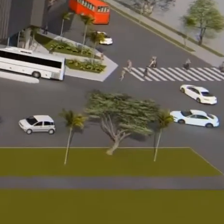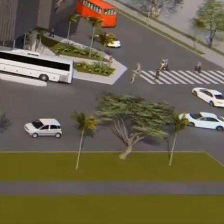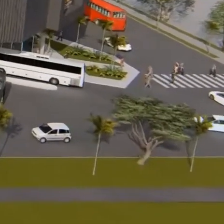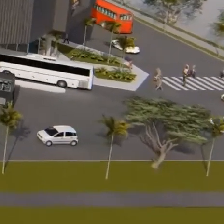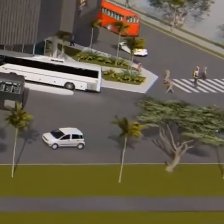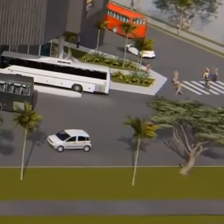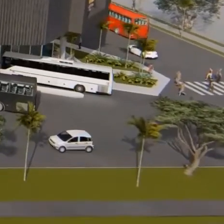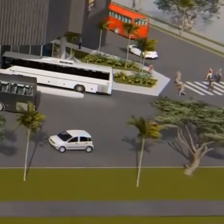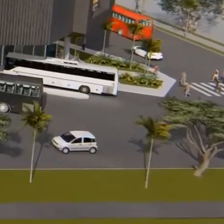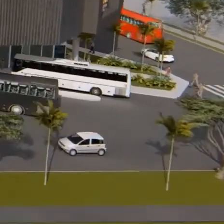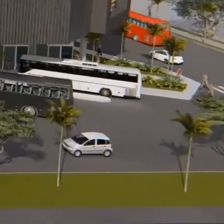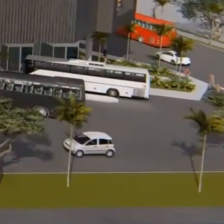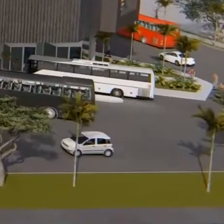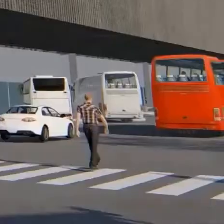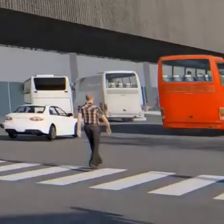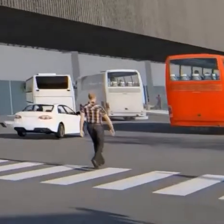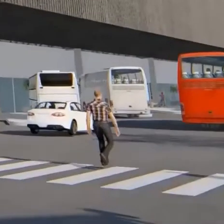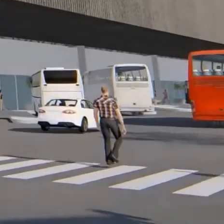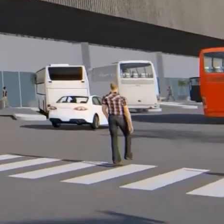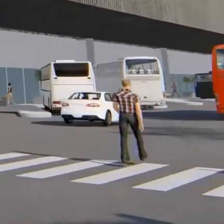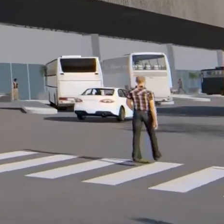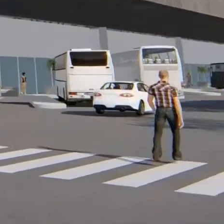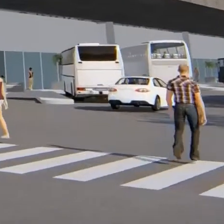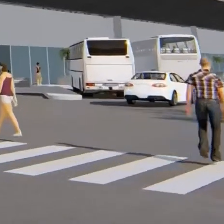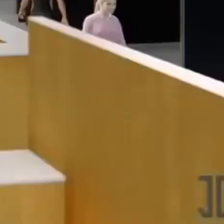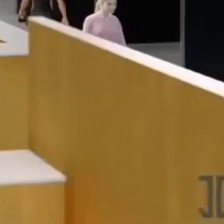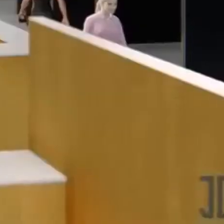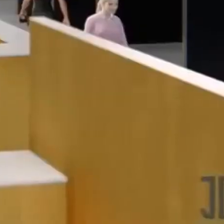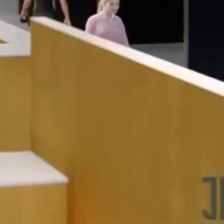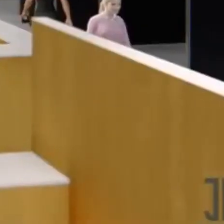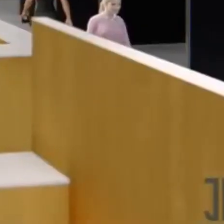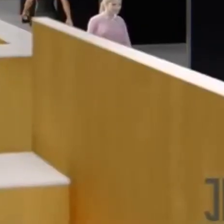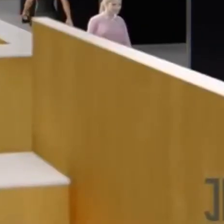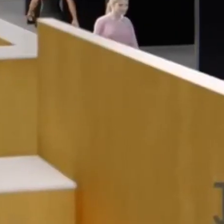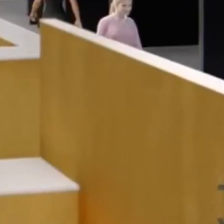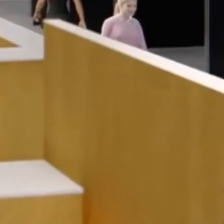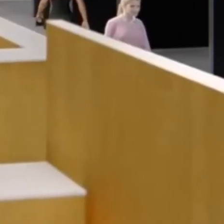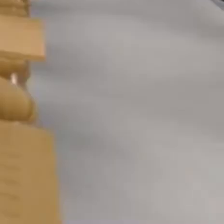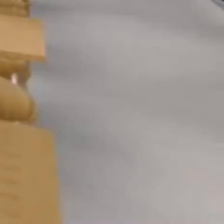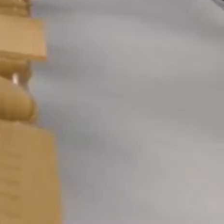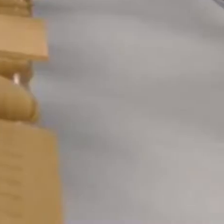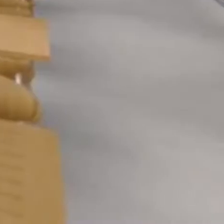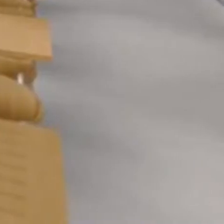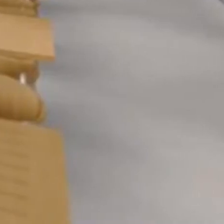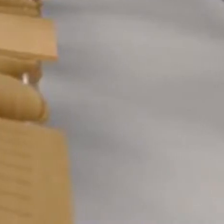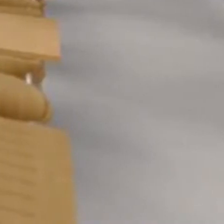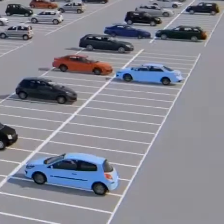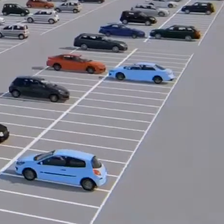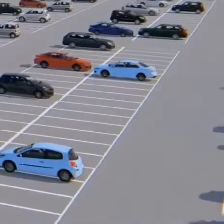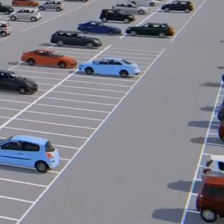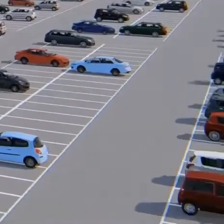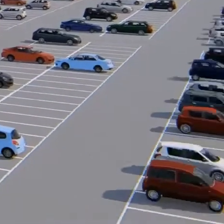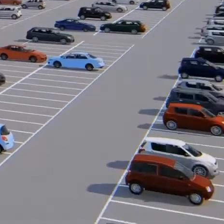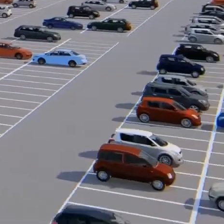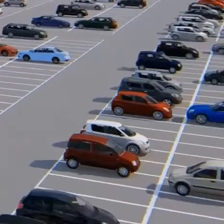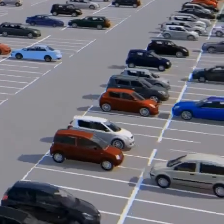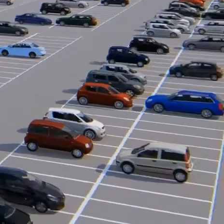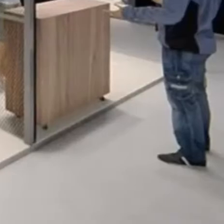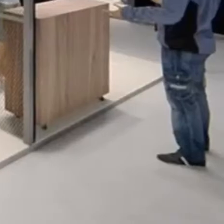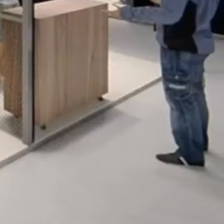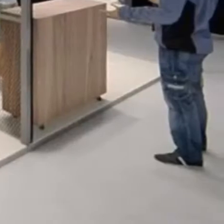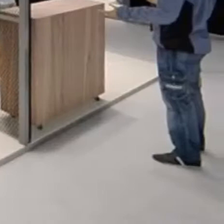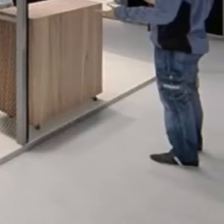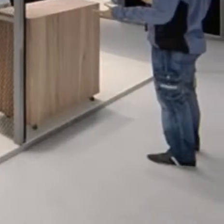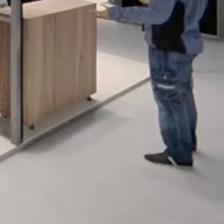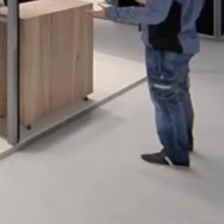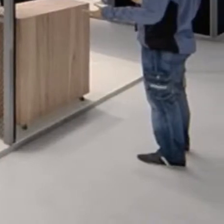de compras com ótima localização ao lado do Moda Center Santa Cruz. Ambiente climatizado com praça de alimentação, amplo estacionamento e